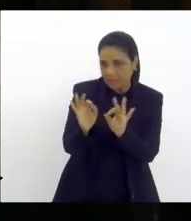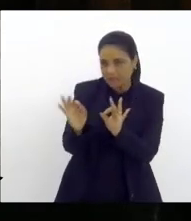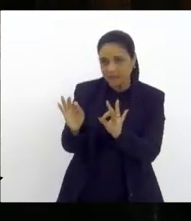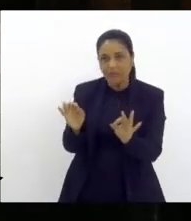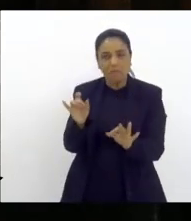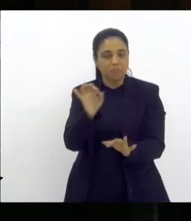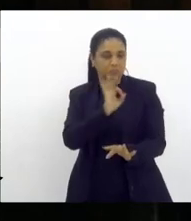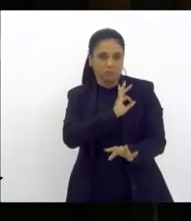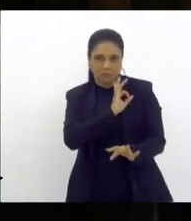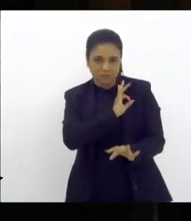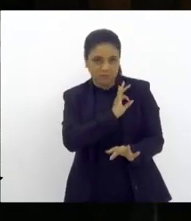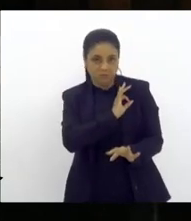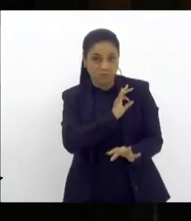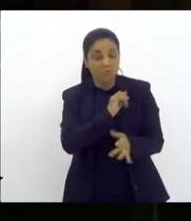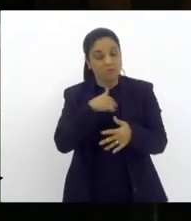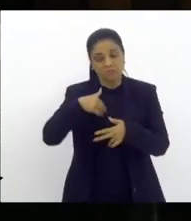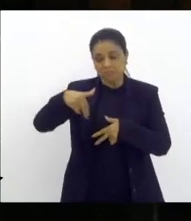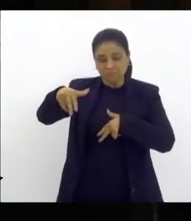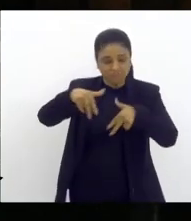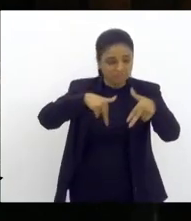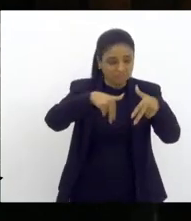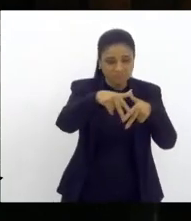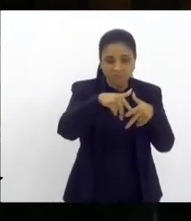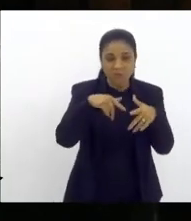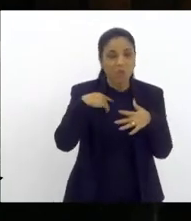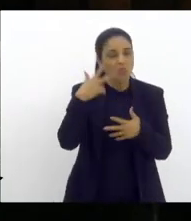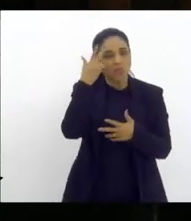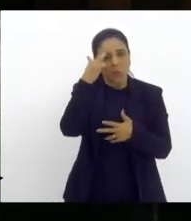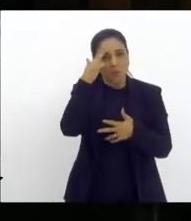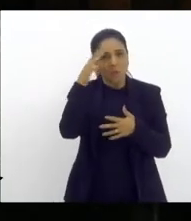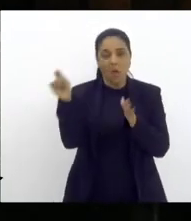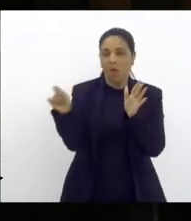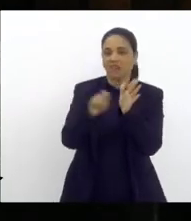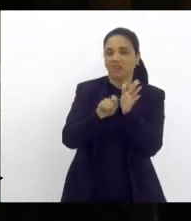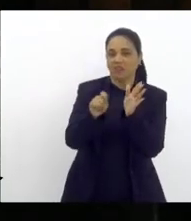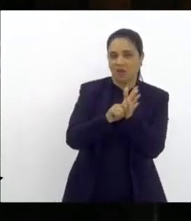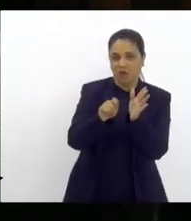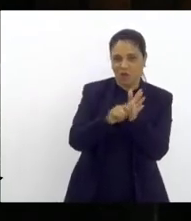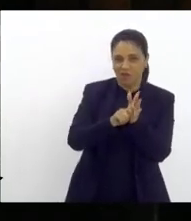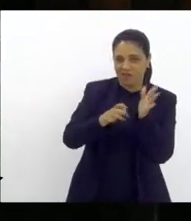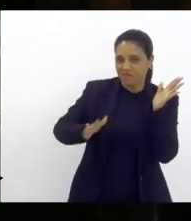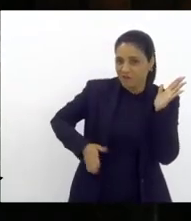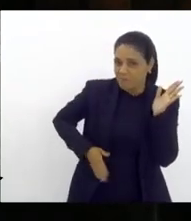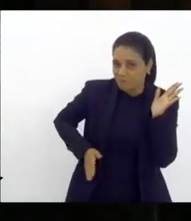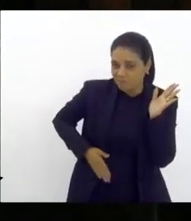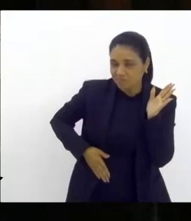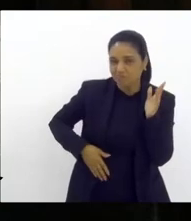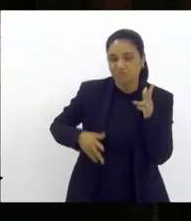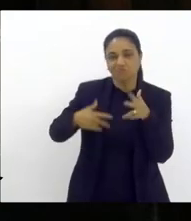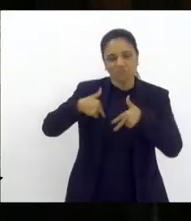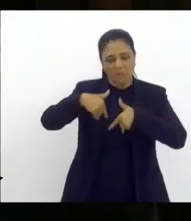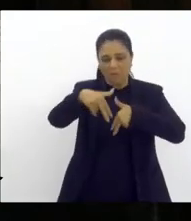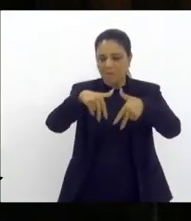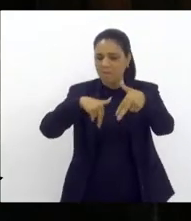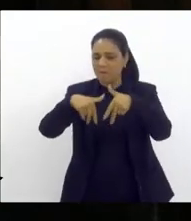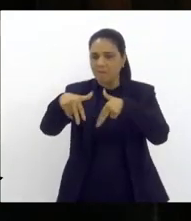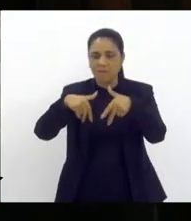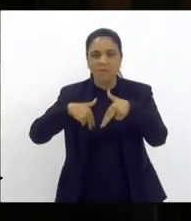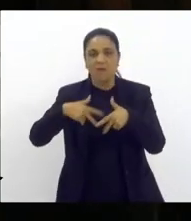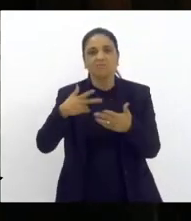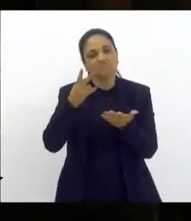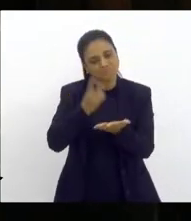tranquilamente entre os narcos terroristas estava nessa mesma favela na mesma sexta-feira e aí